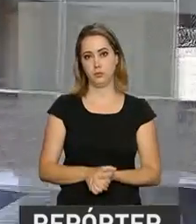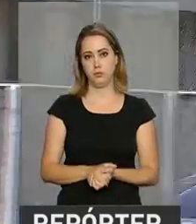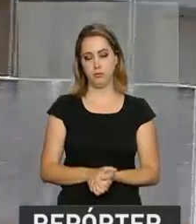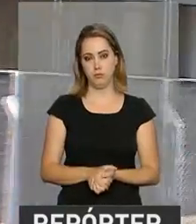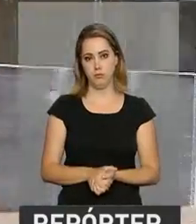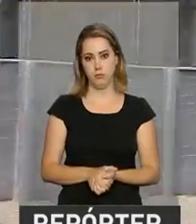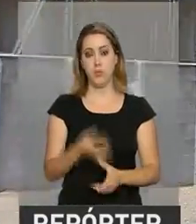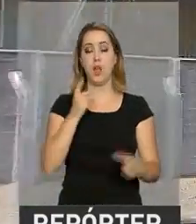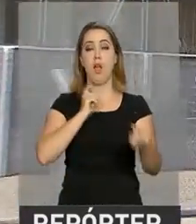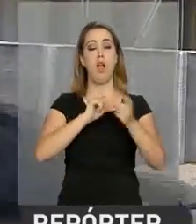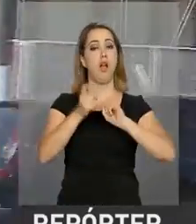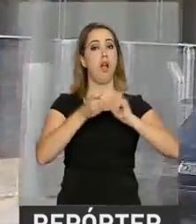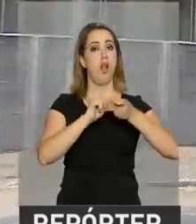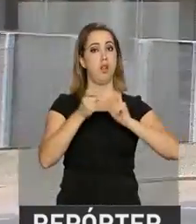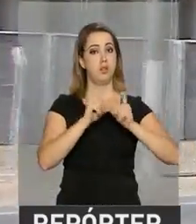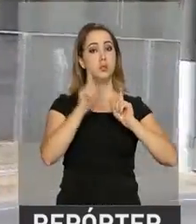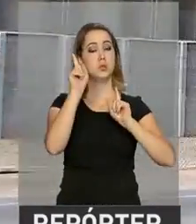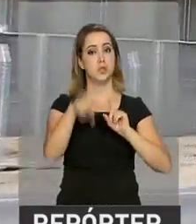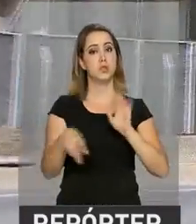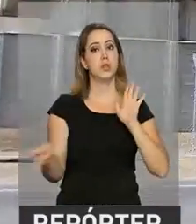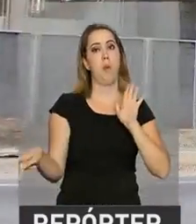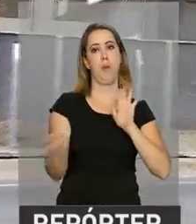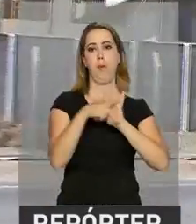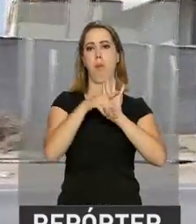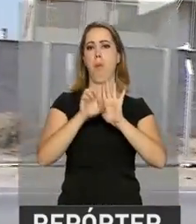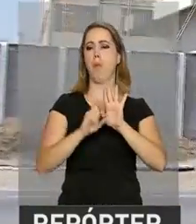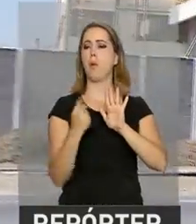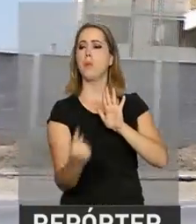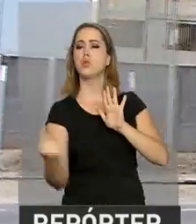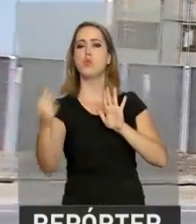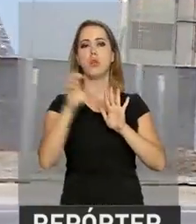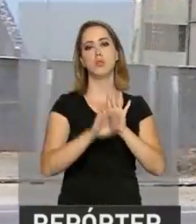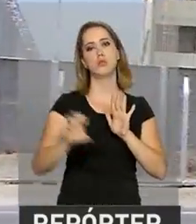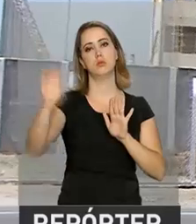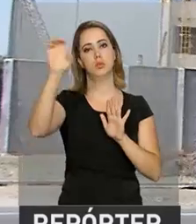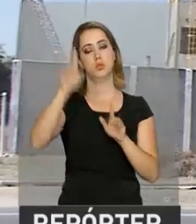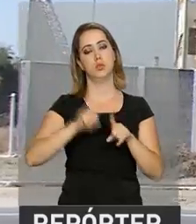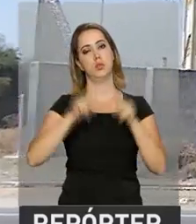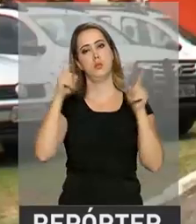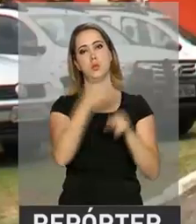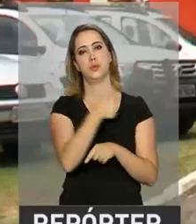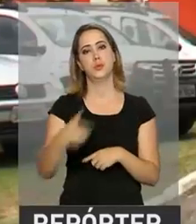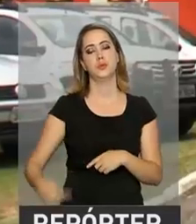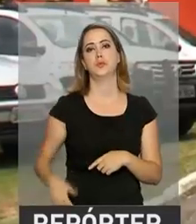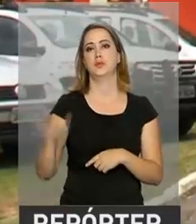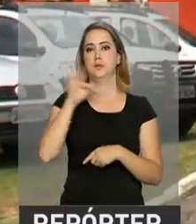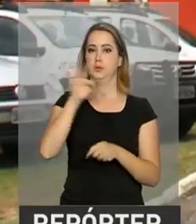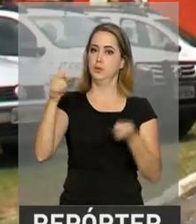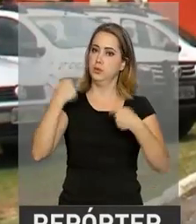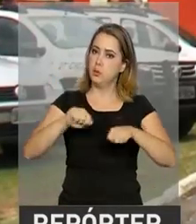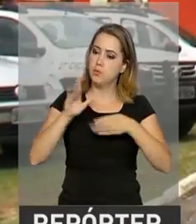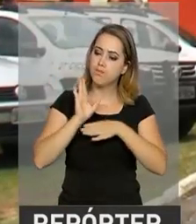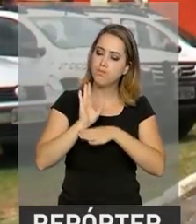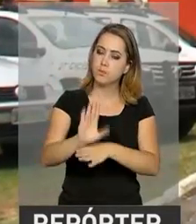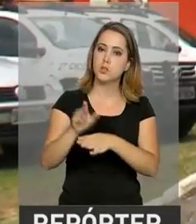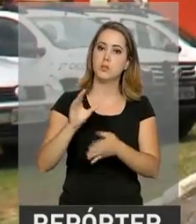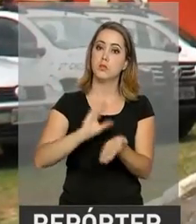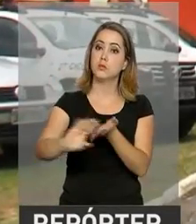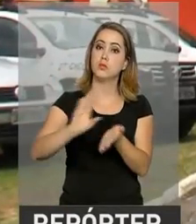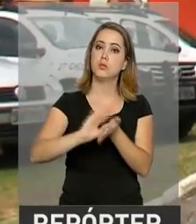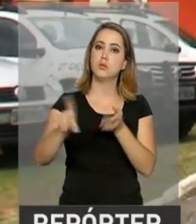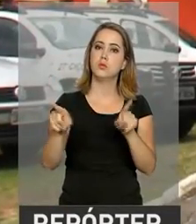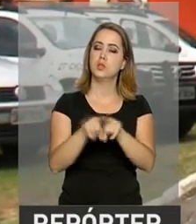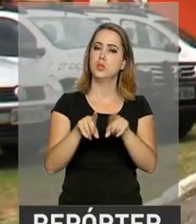presídios é responsabilidade dos Estados cabe ao governo federal ajudar os governos com o repasse de recursos e a